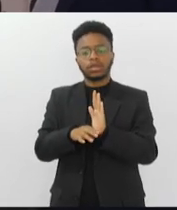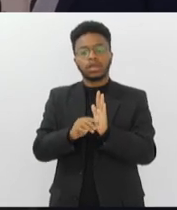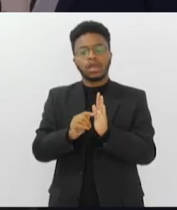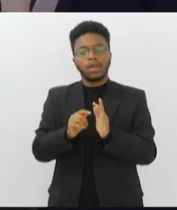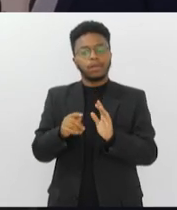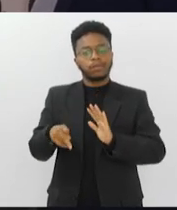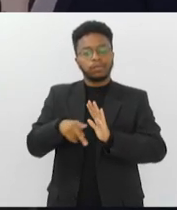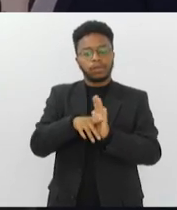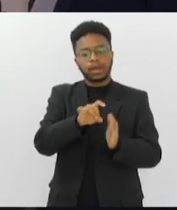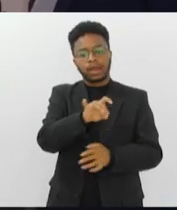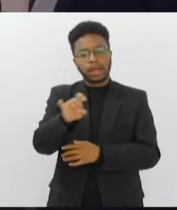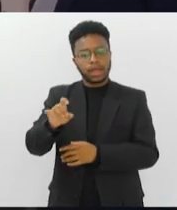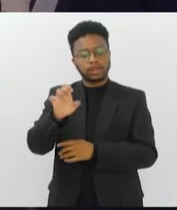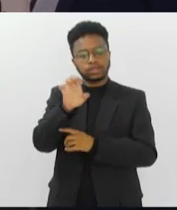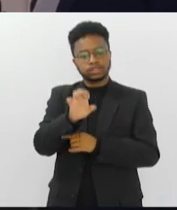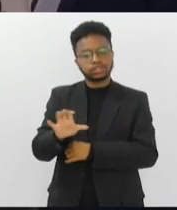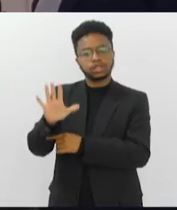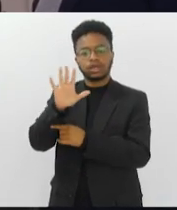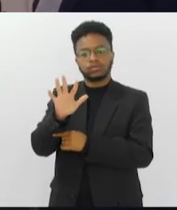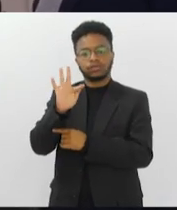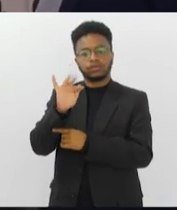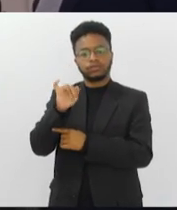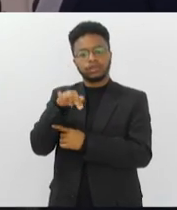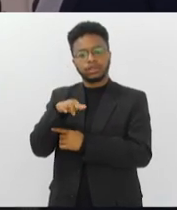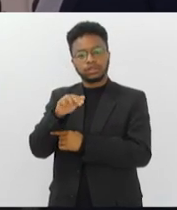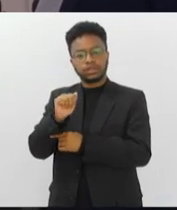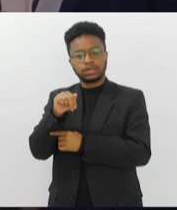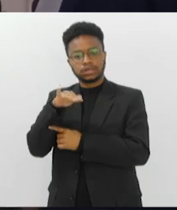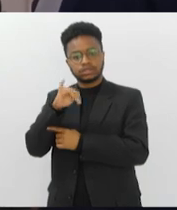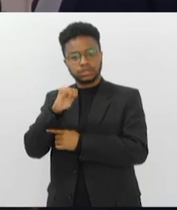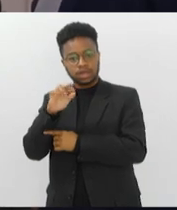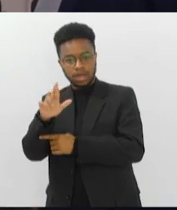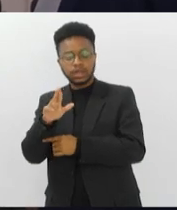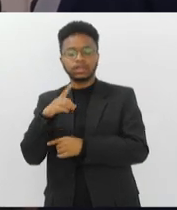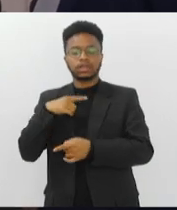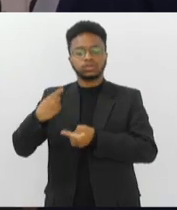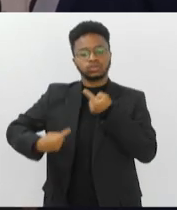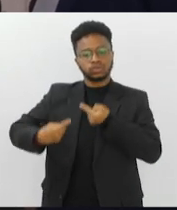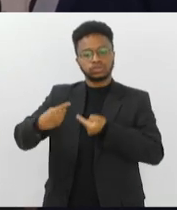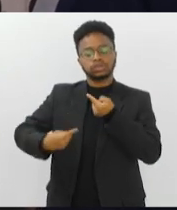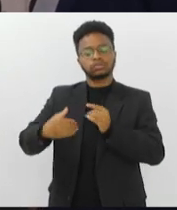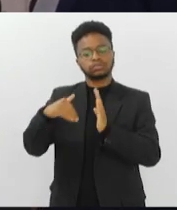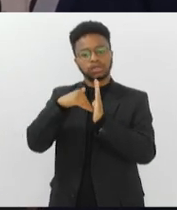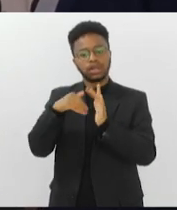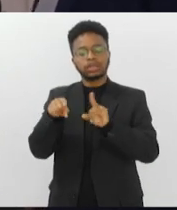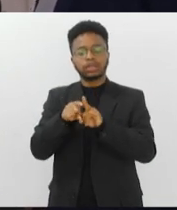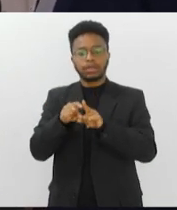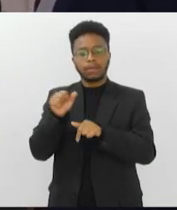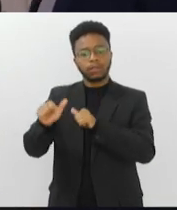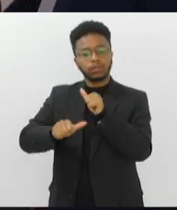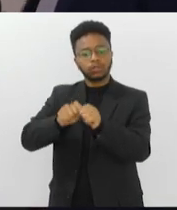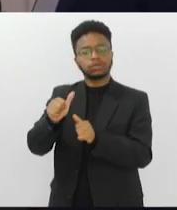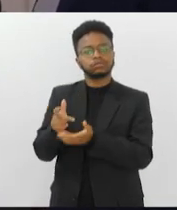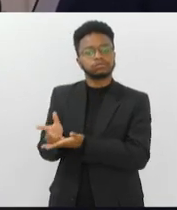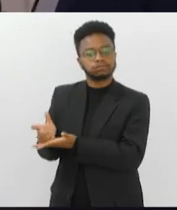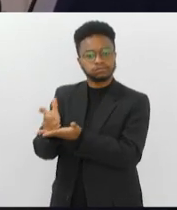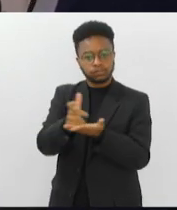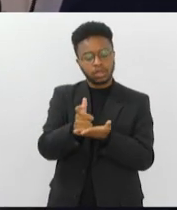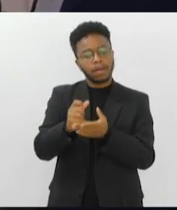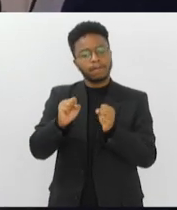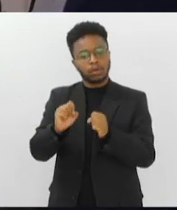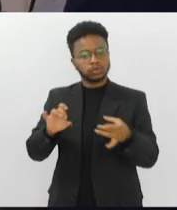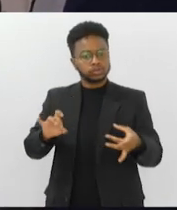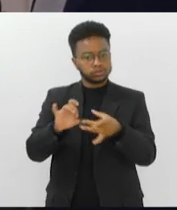estados, do qual nós estamos participando da discussão lá no Senado, e também a reforma tributária, também, que são outros elementos que a gente pode casar essas